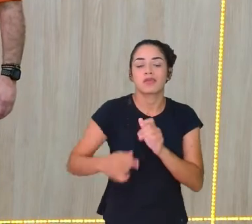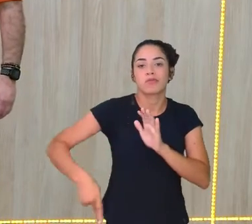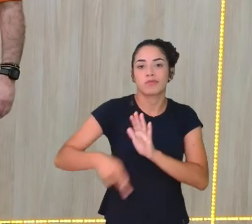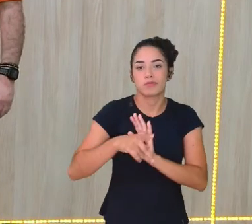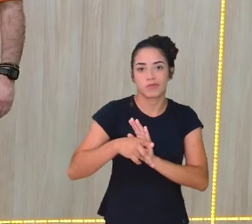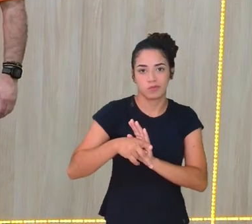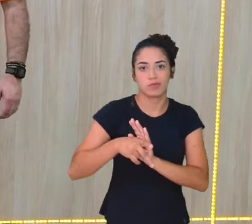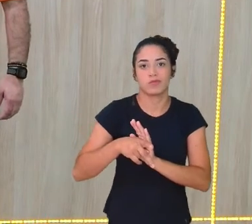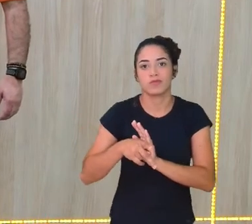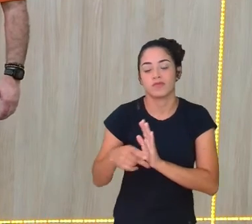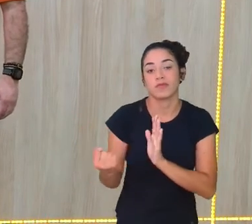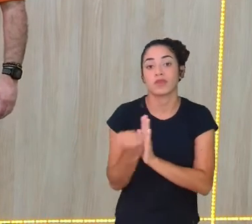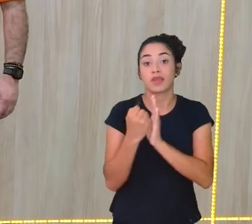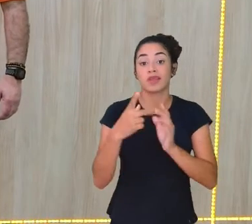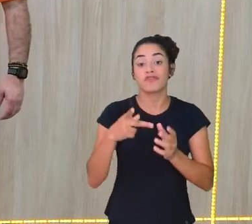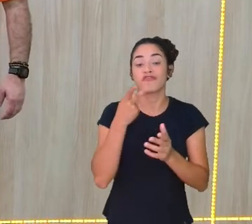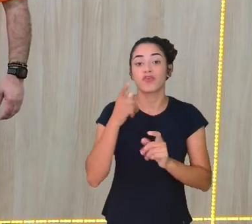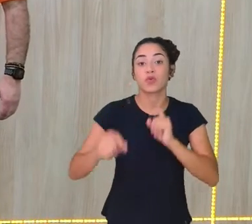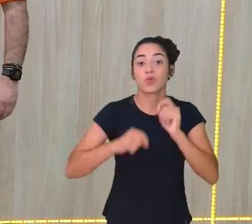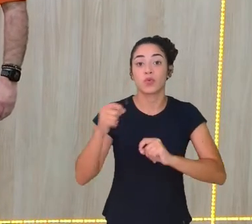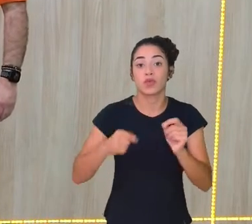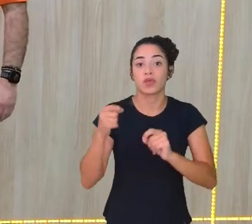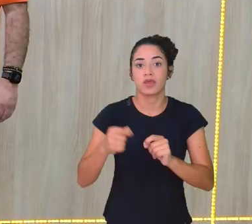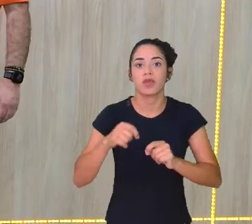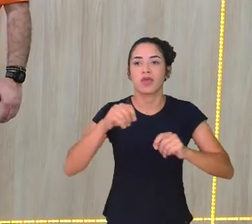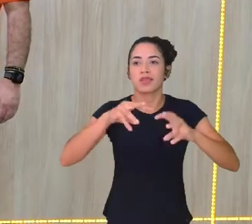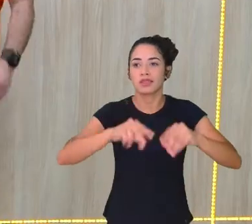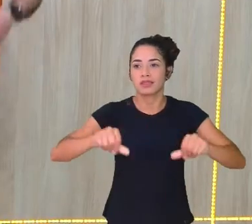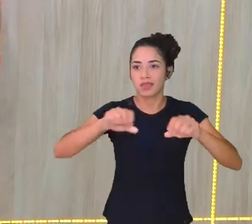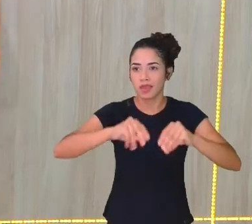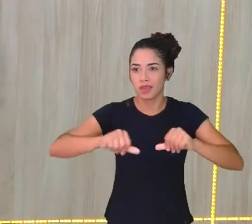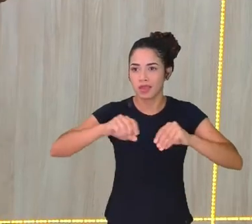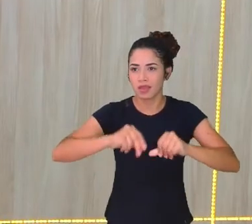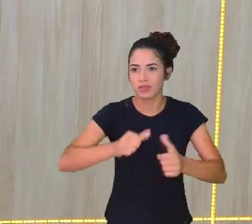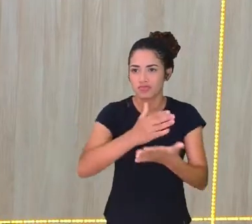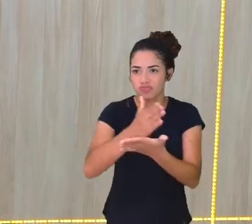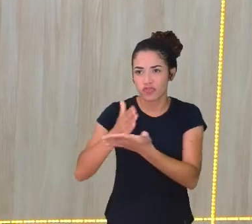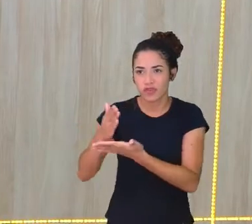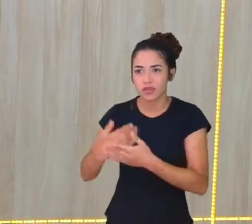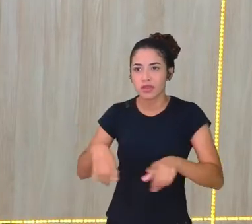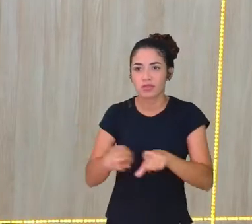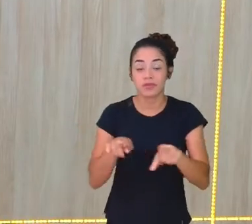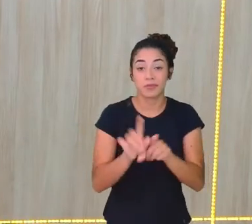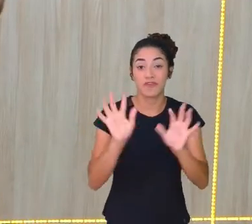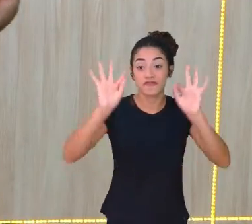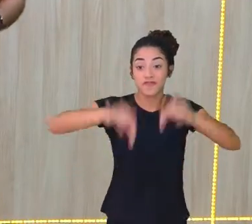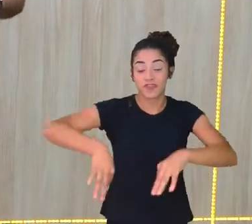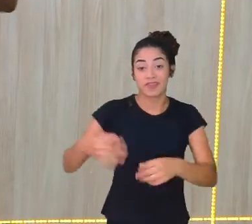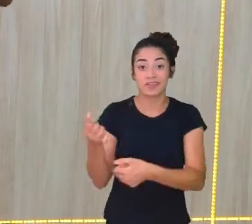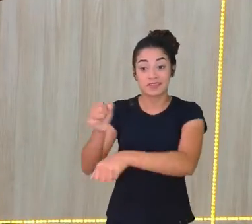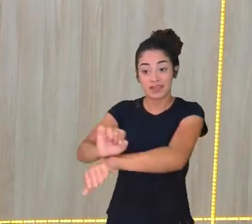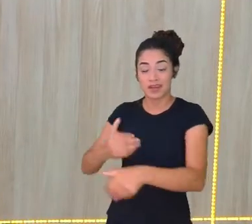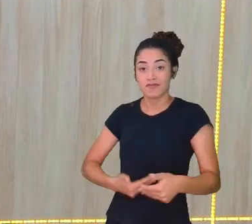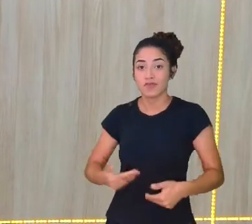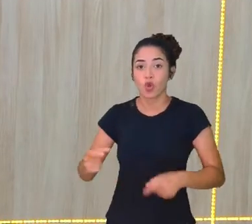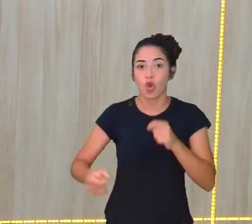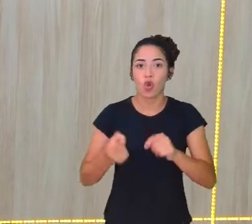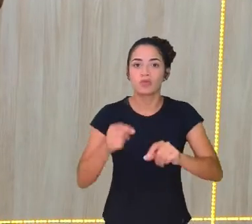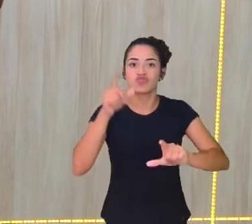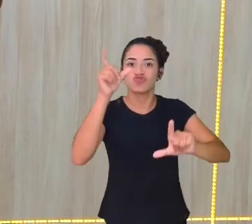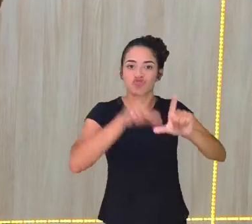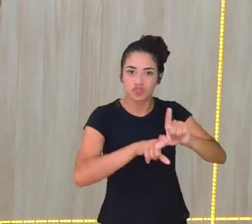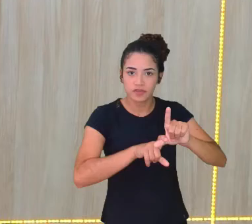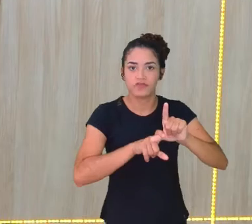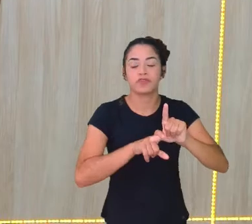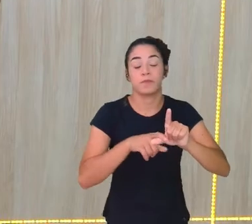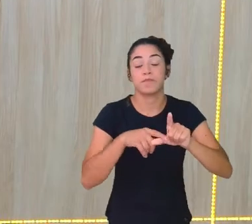quê? A redistribuição das terras e o fim da escravidão por dívidas. Vamos lembrar, no mundo antigo existiam várias formas